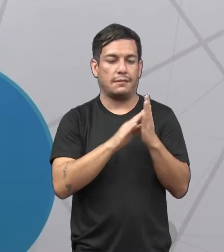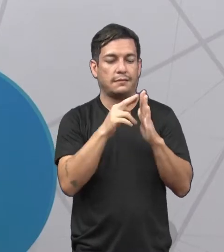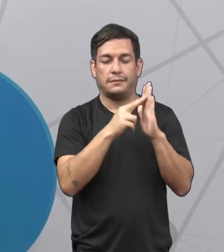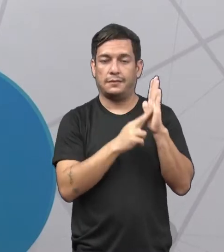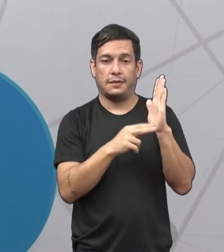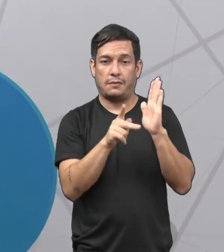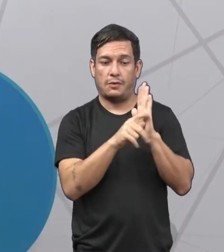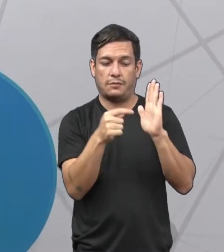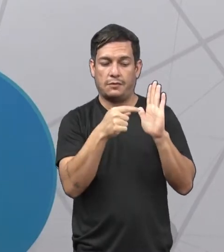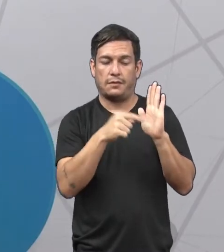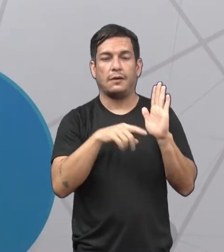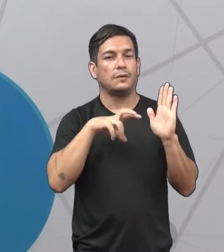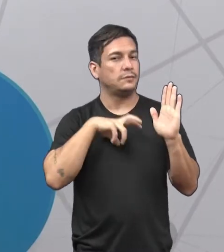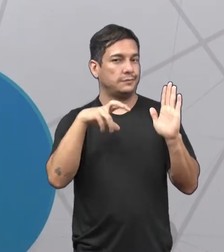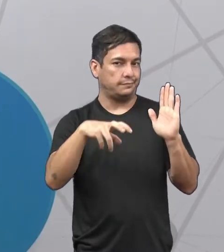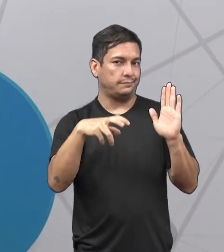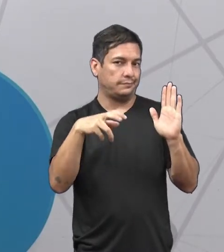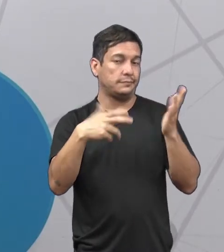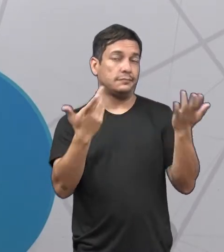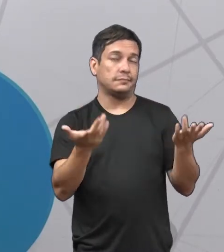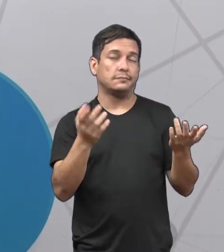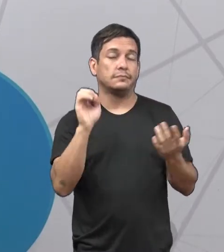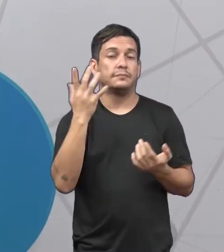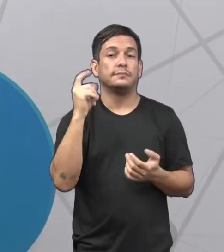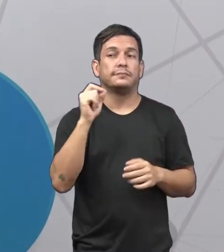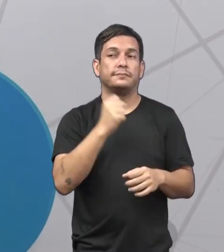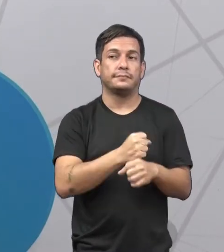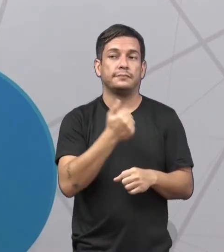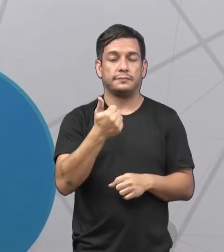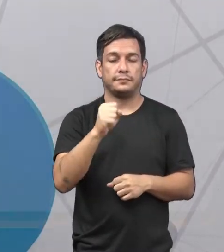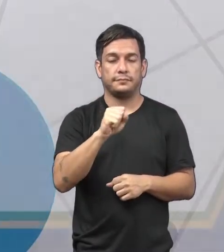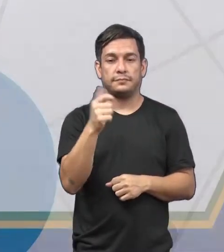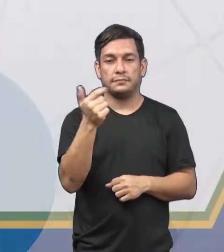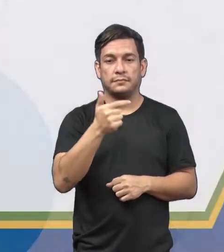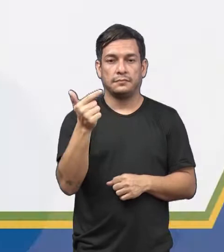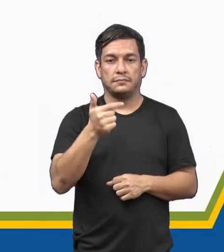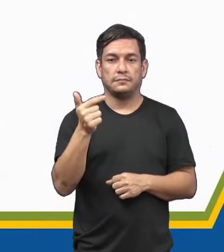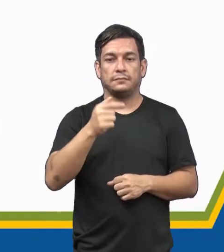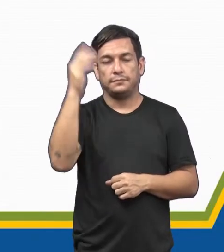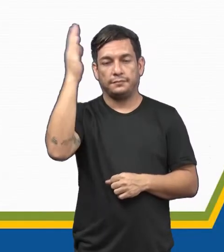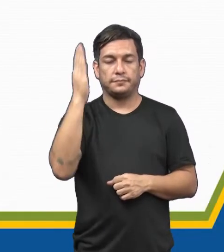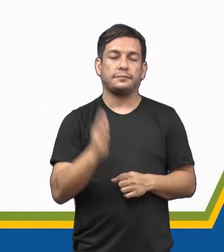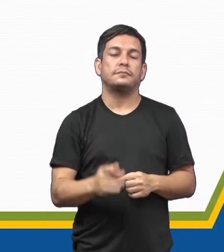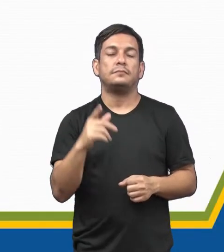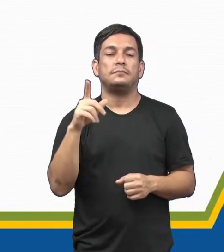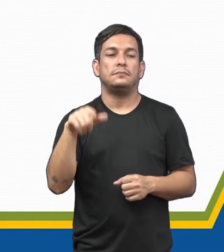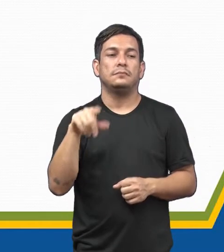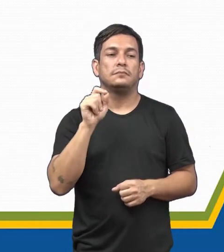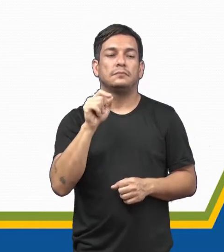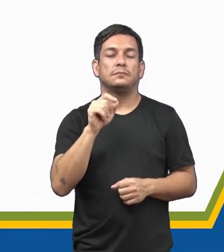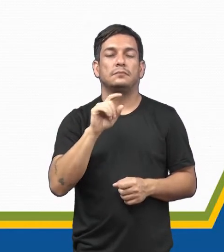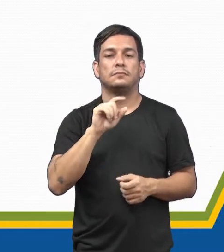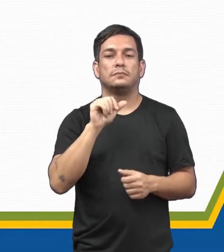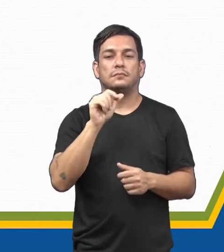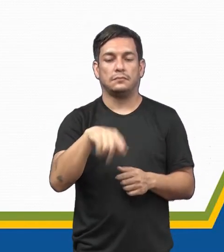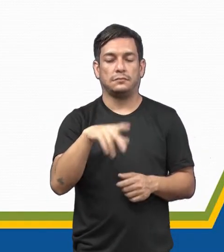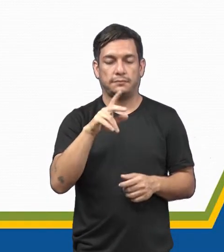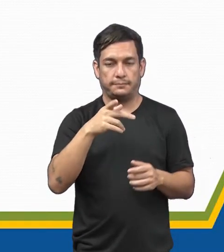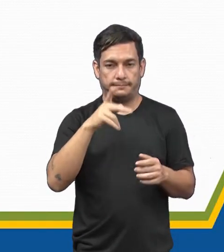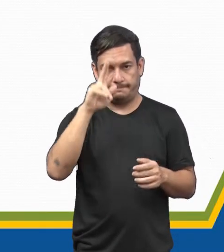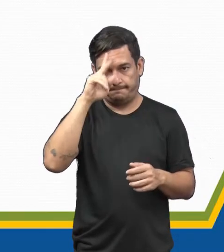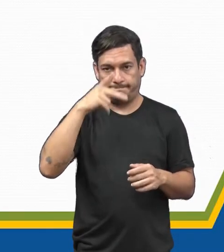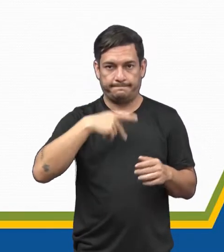vinham de Portugal. Resultado, né, em 1822, o Brasil então se torna